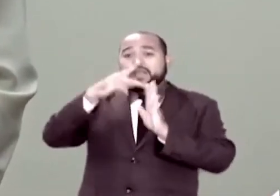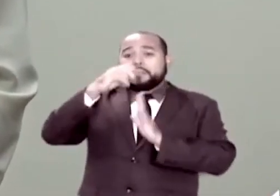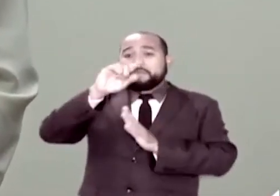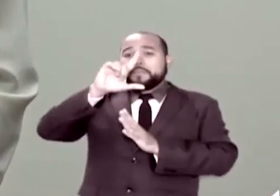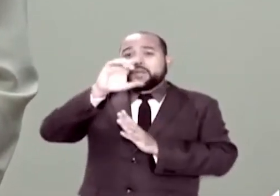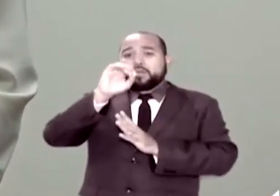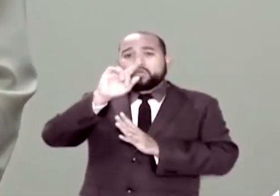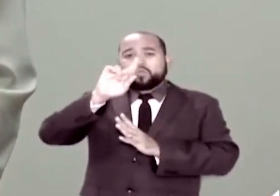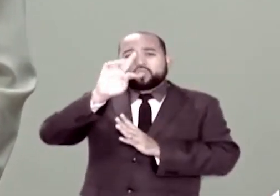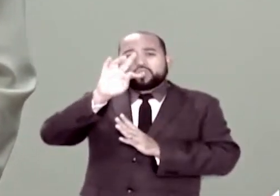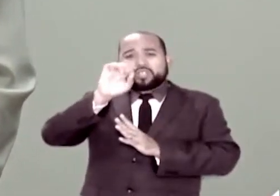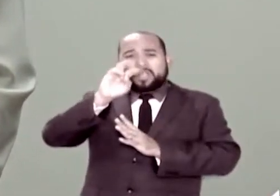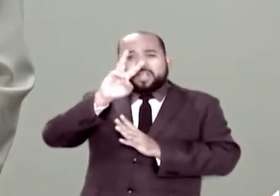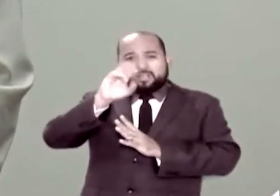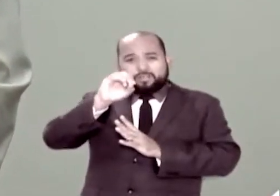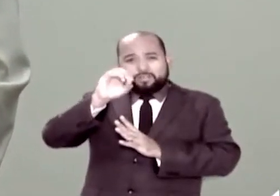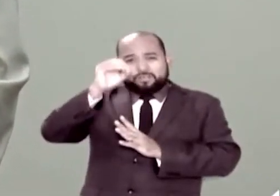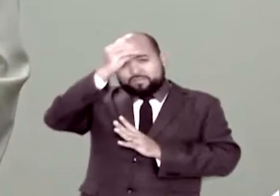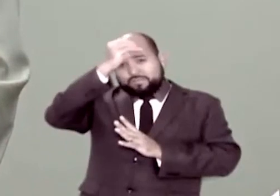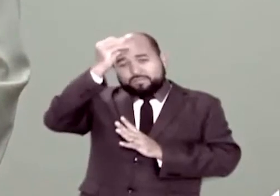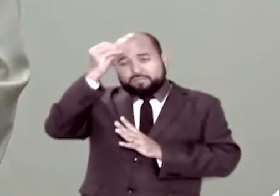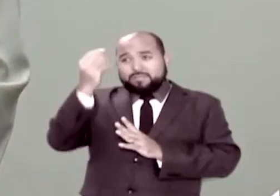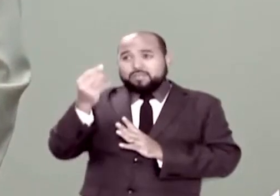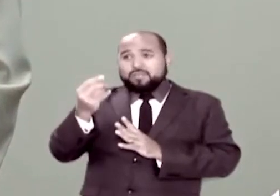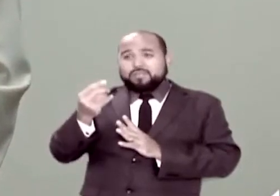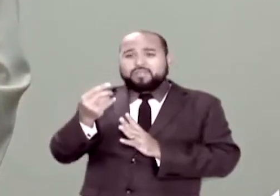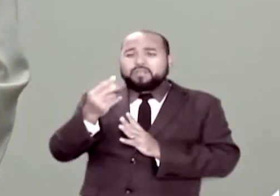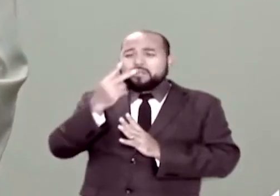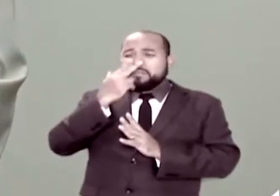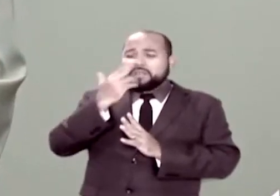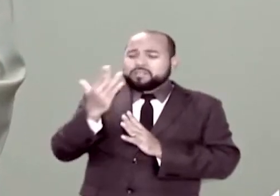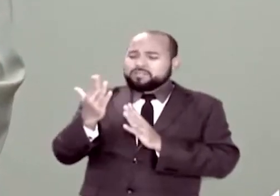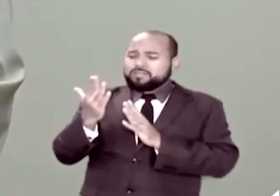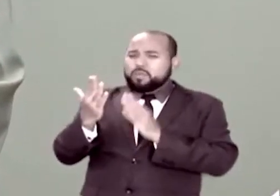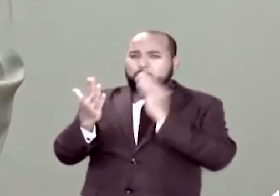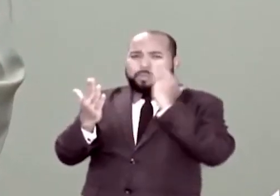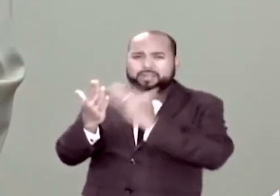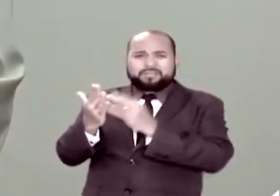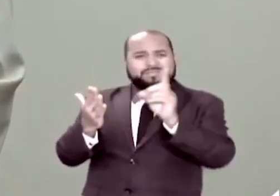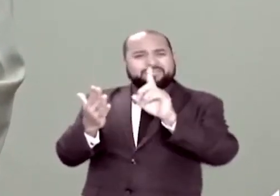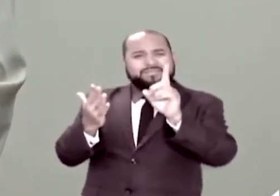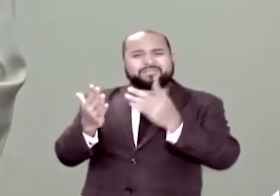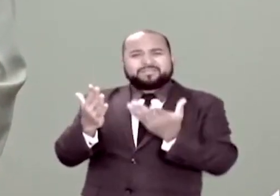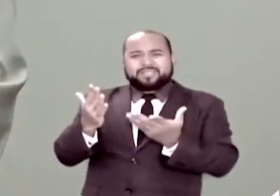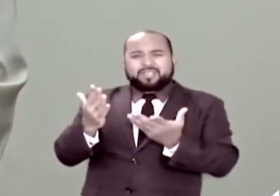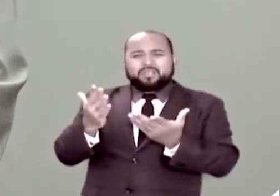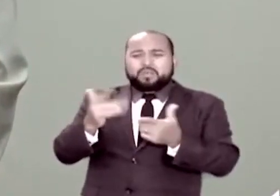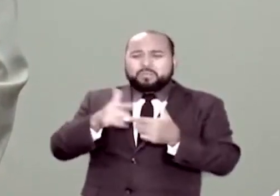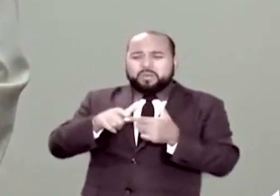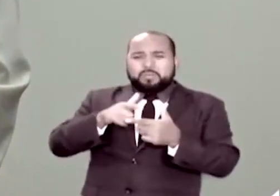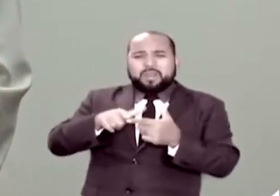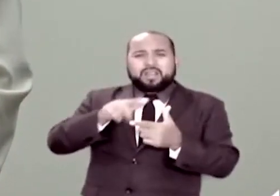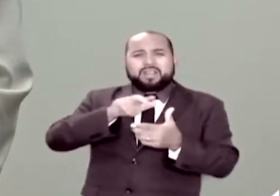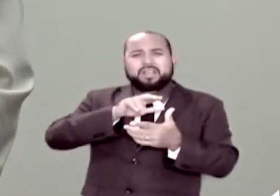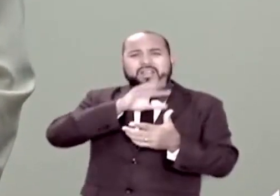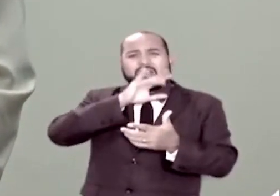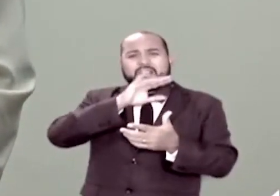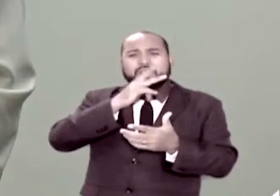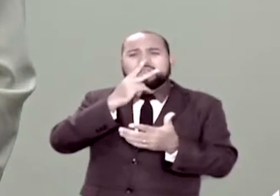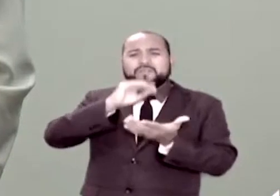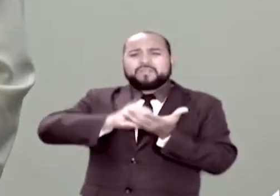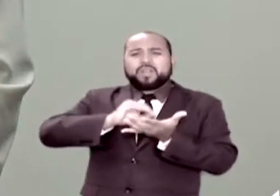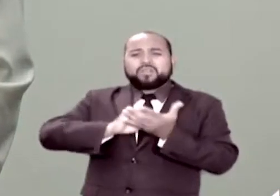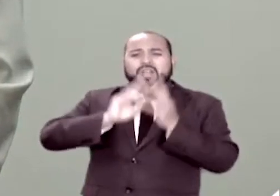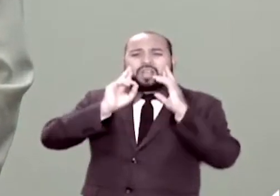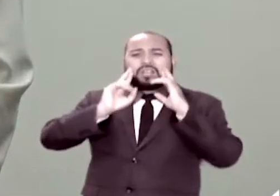vem sendo conduzida a todo momento eh com esses erros com esses problemas que faz que mostram um certo desrespeito uma